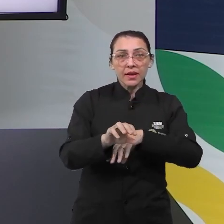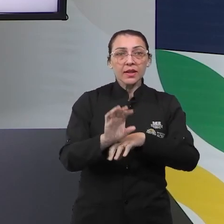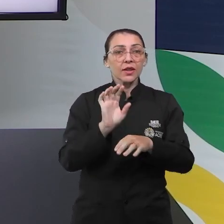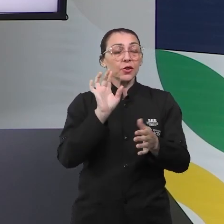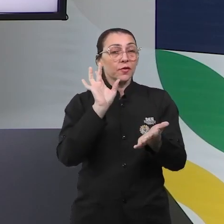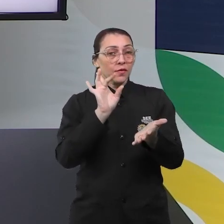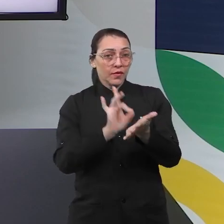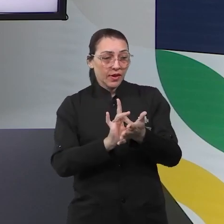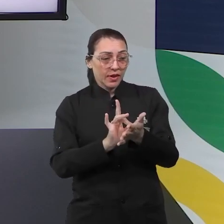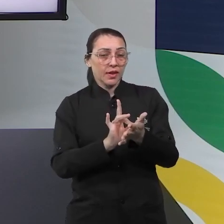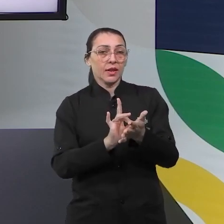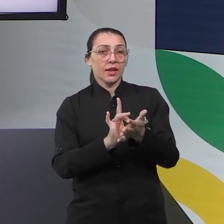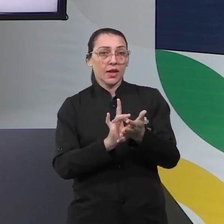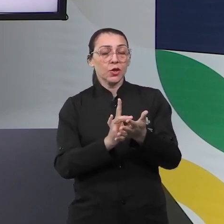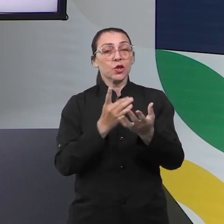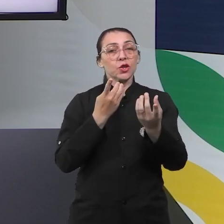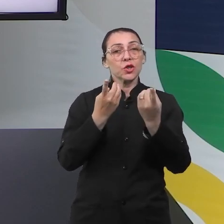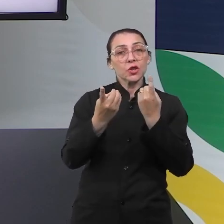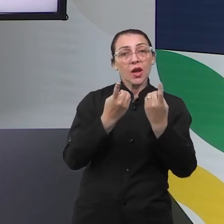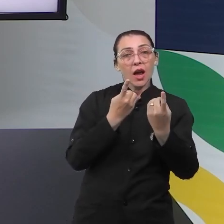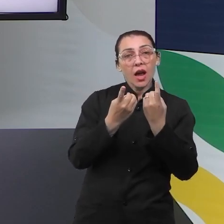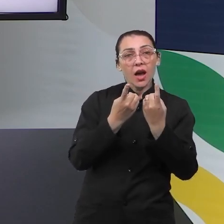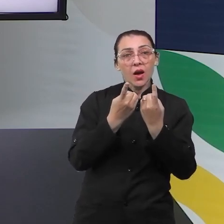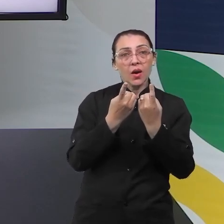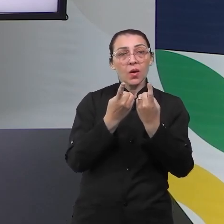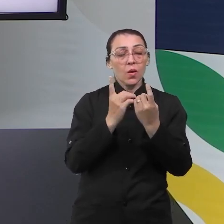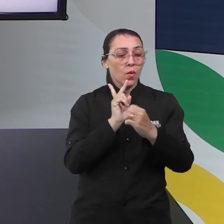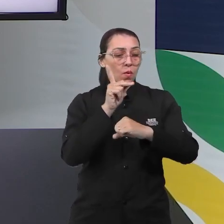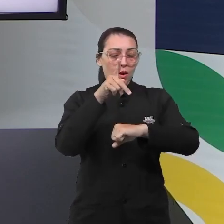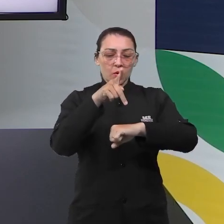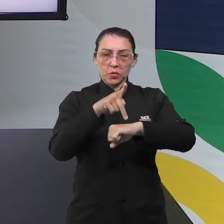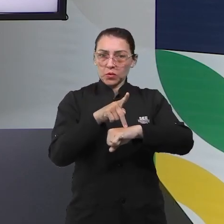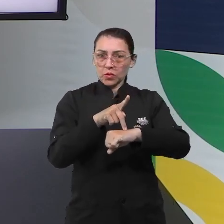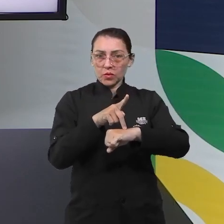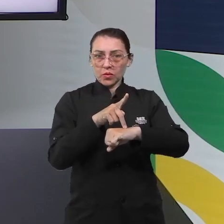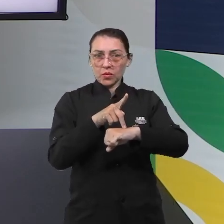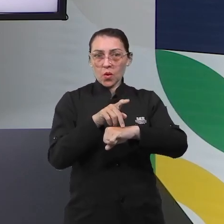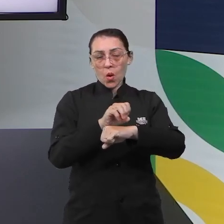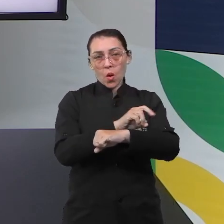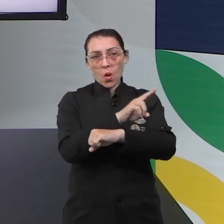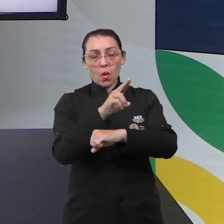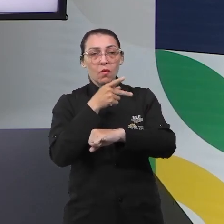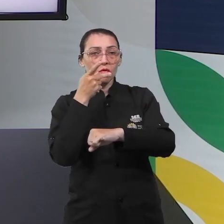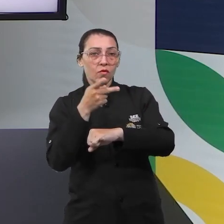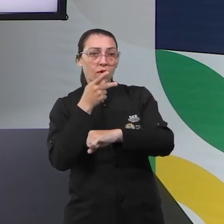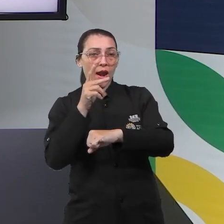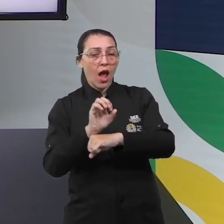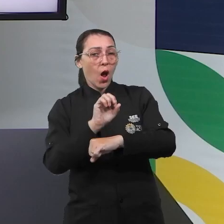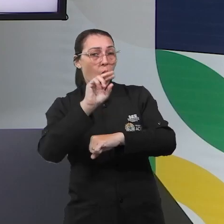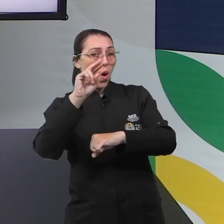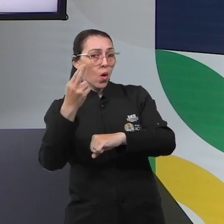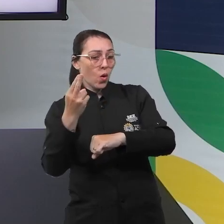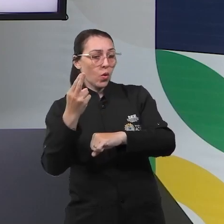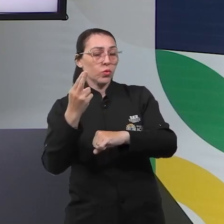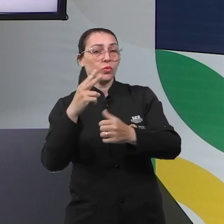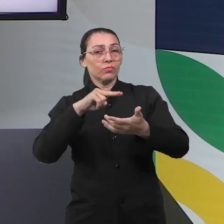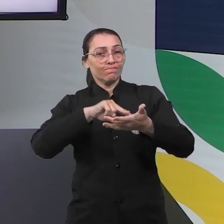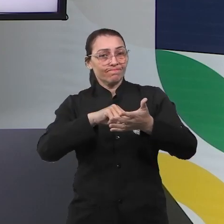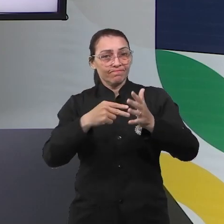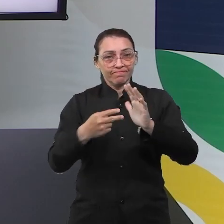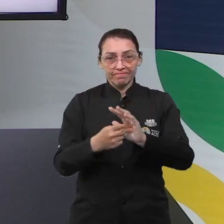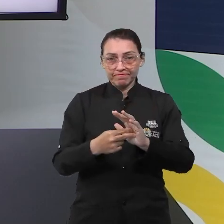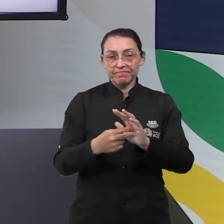para essa situação de diálogo, dizer, será que o autor quis falar isso? Ou será que quis falar outra coisa?